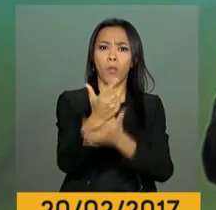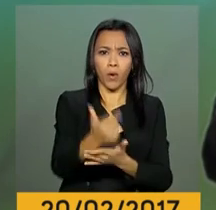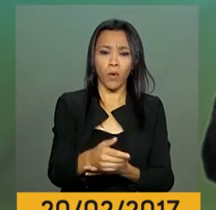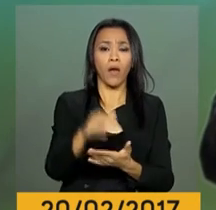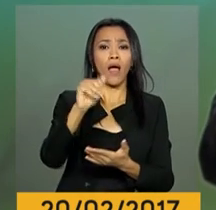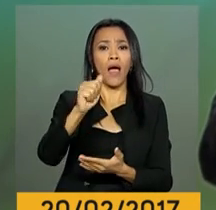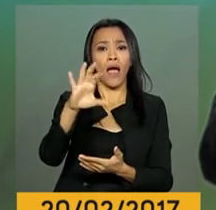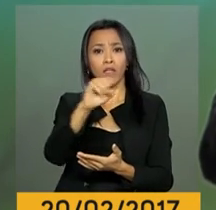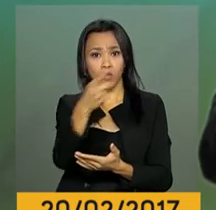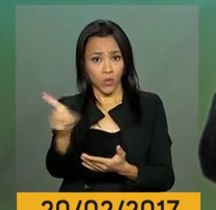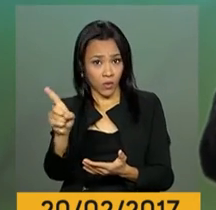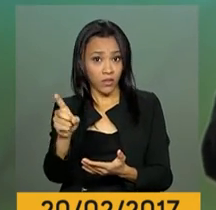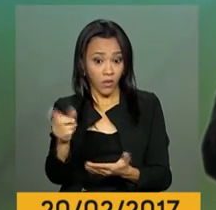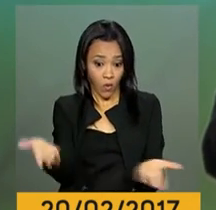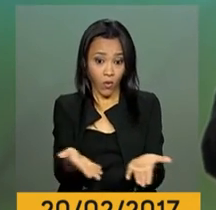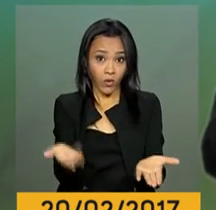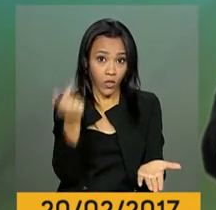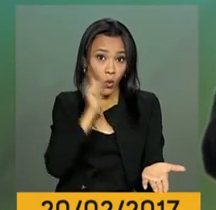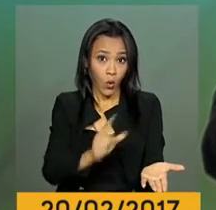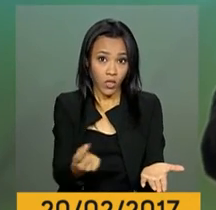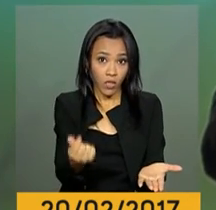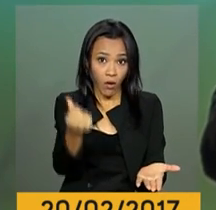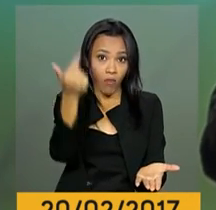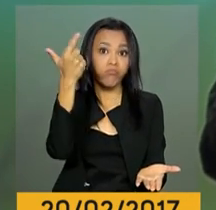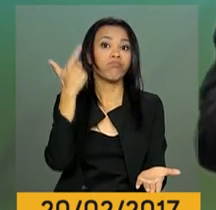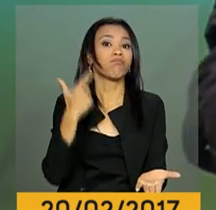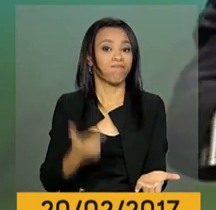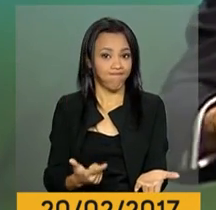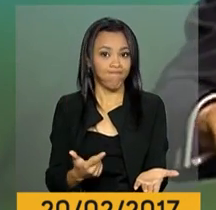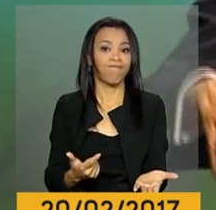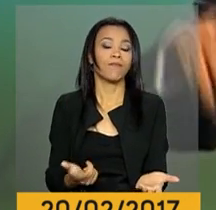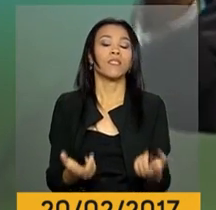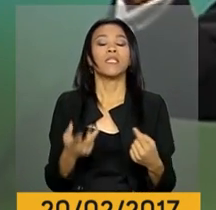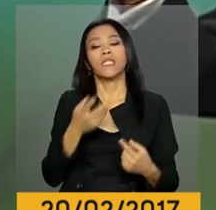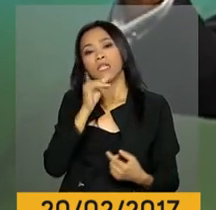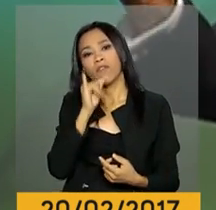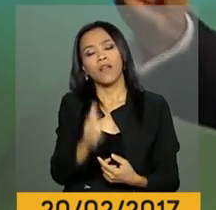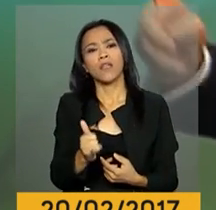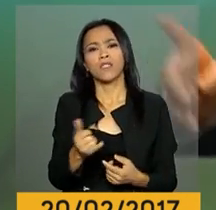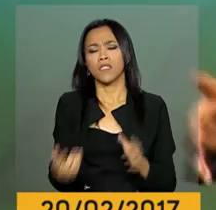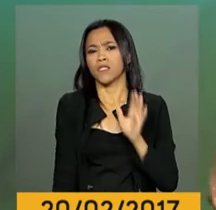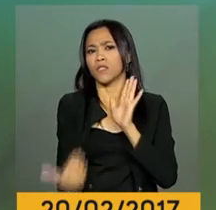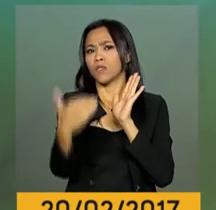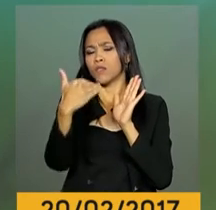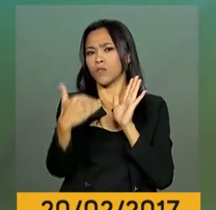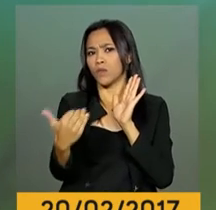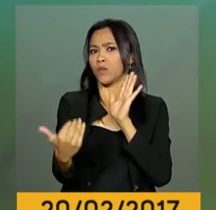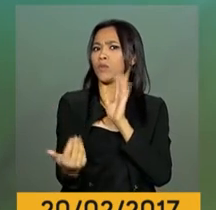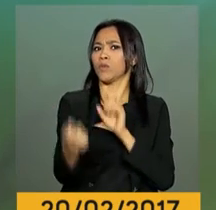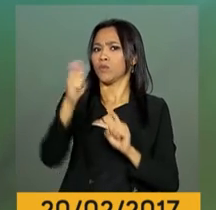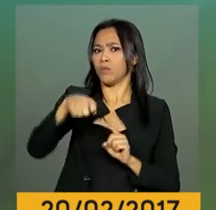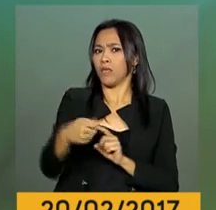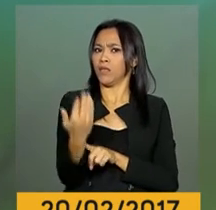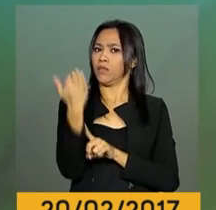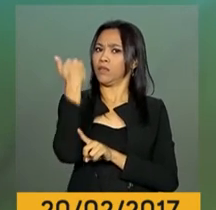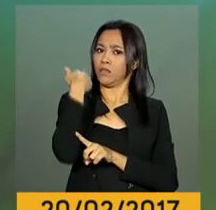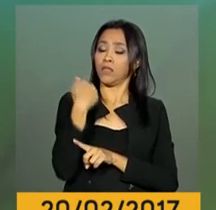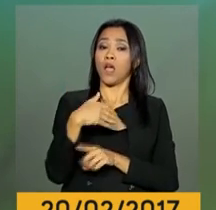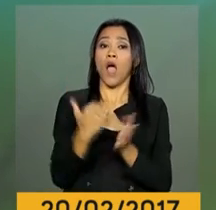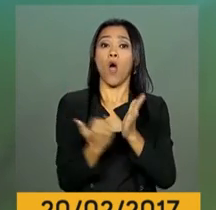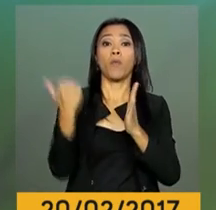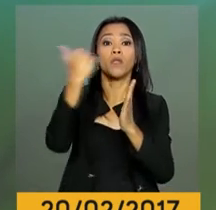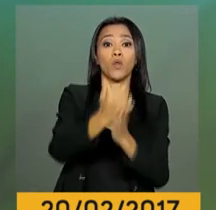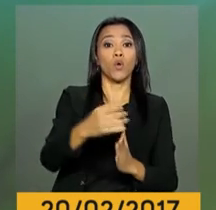dinheiro. O Banco do Brasil, interessante, tem valor de mercado, Meirelles, Novak, que nestes últimos tempos aumentou em